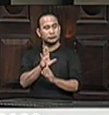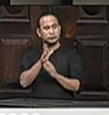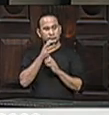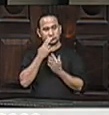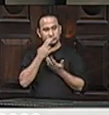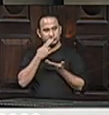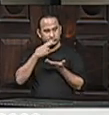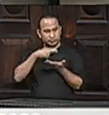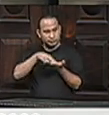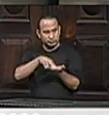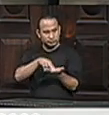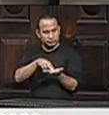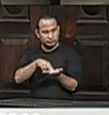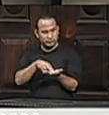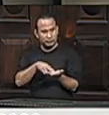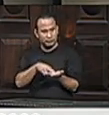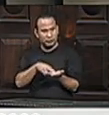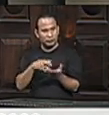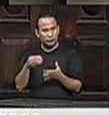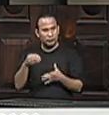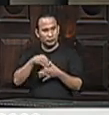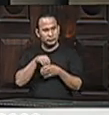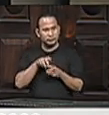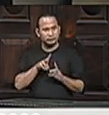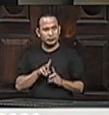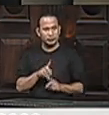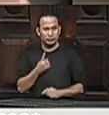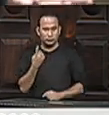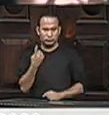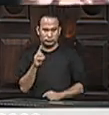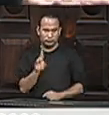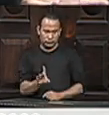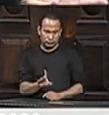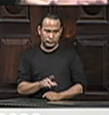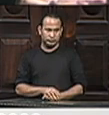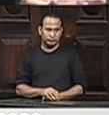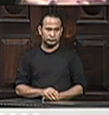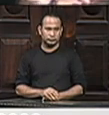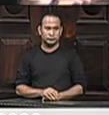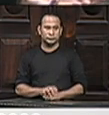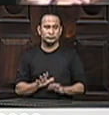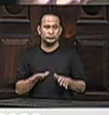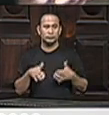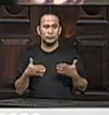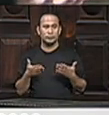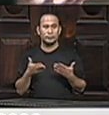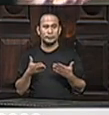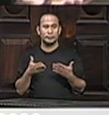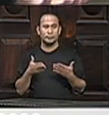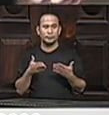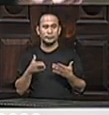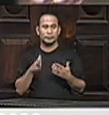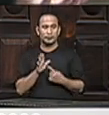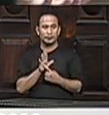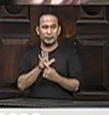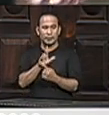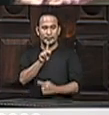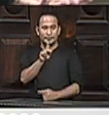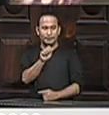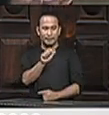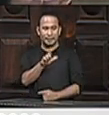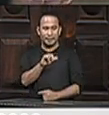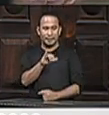desbalanceia, porque os membros do Poder Executivo, como recebem ordem do chefe do Poder Executivo, e é